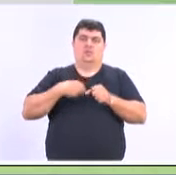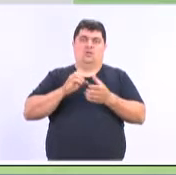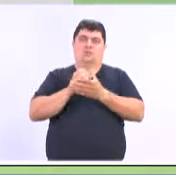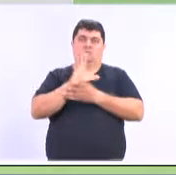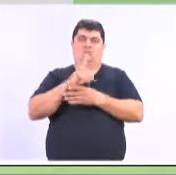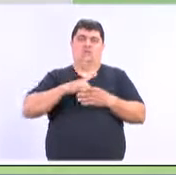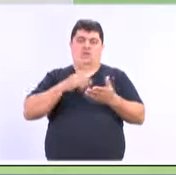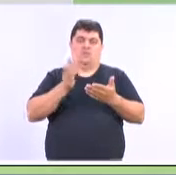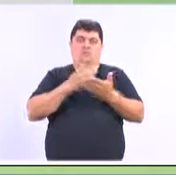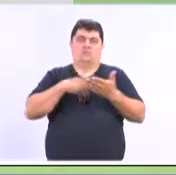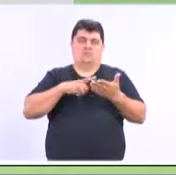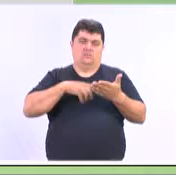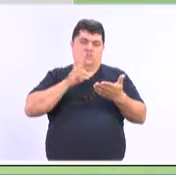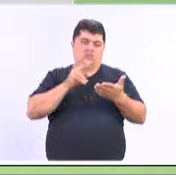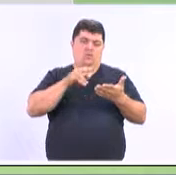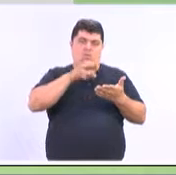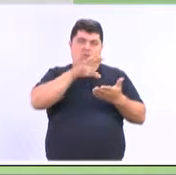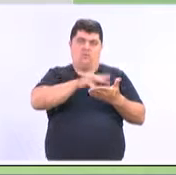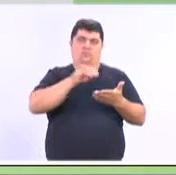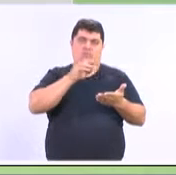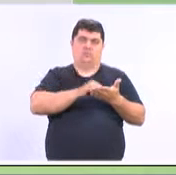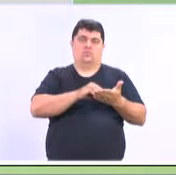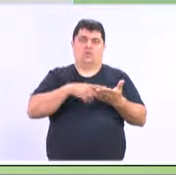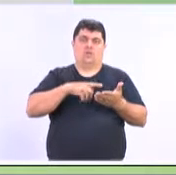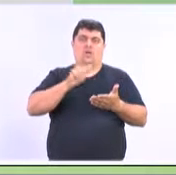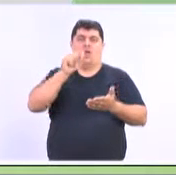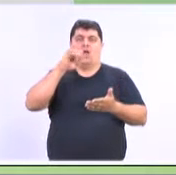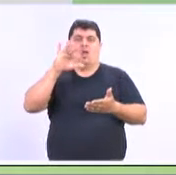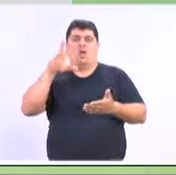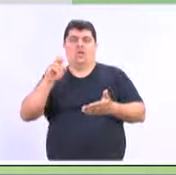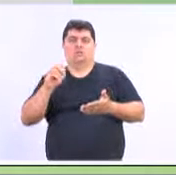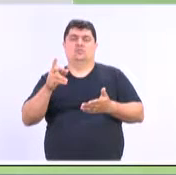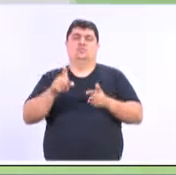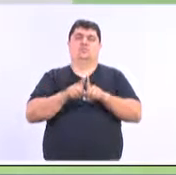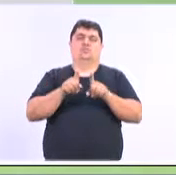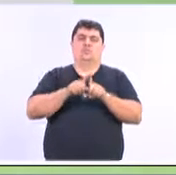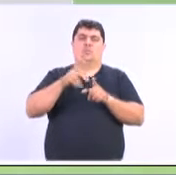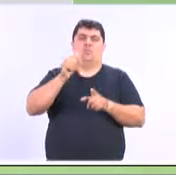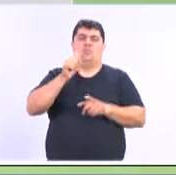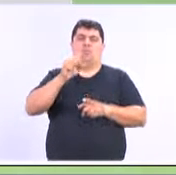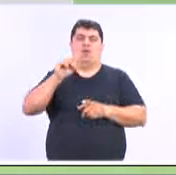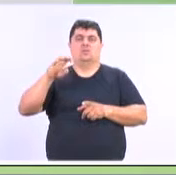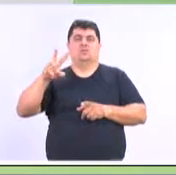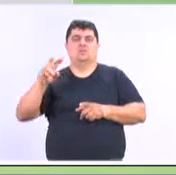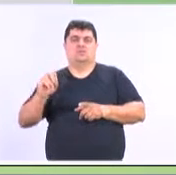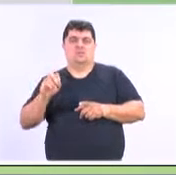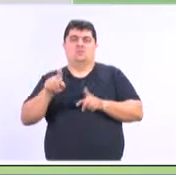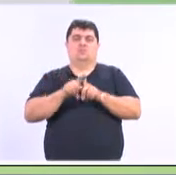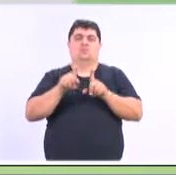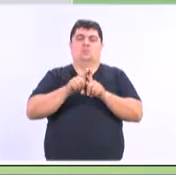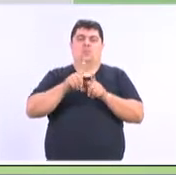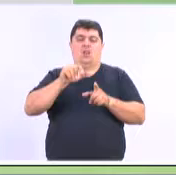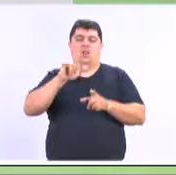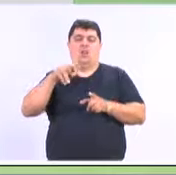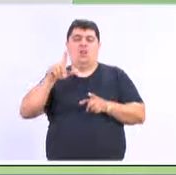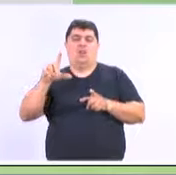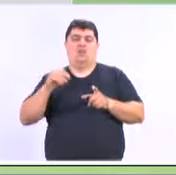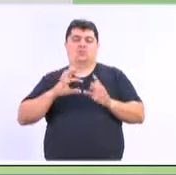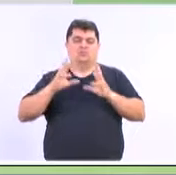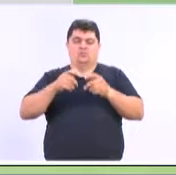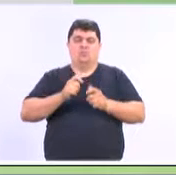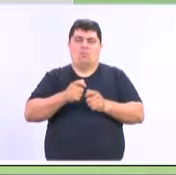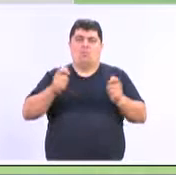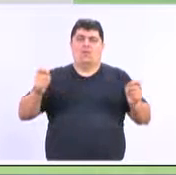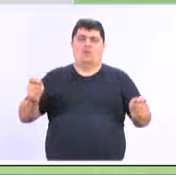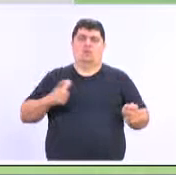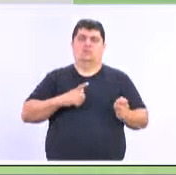aí no livro de vocês, tem aí o modelo, aqui está o ativo, aqui está o passivo e patrimônio líquido, e todas as contas de ativo